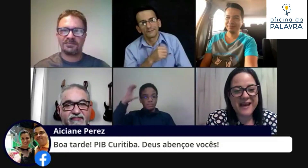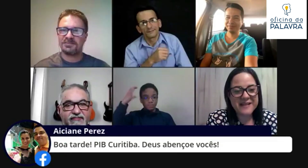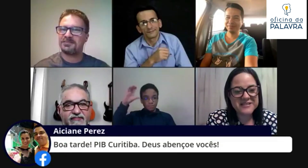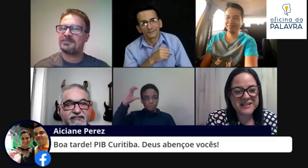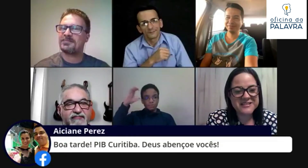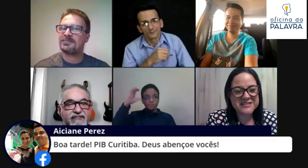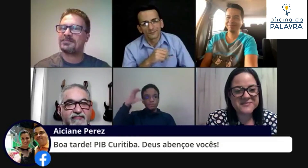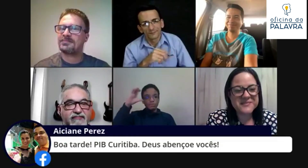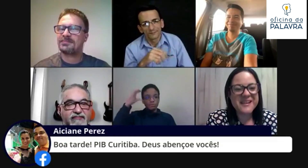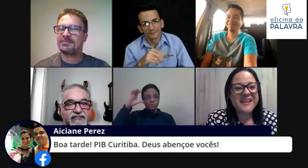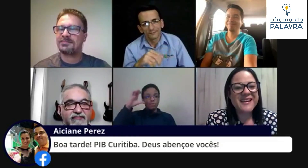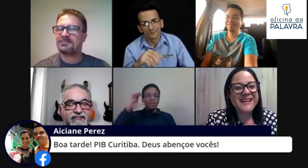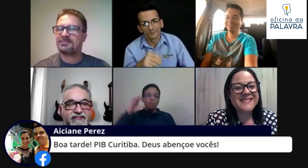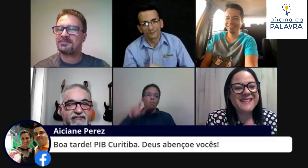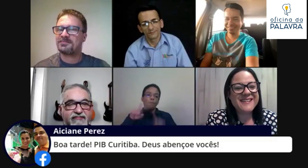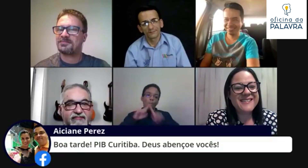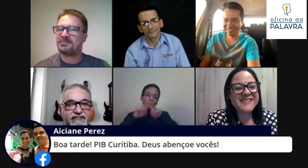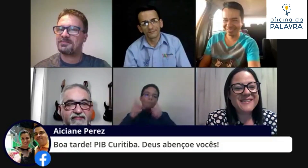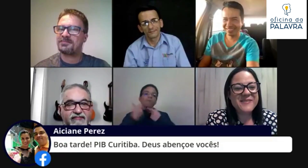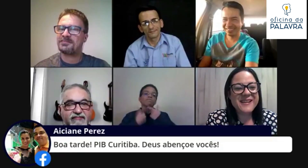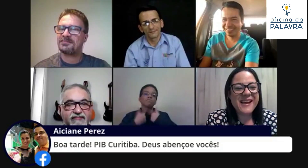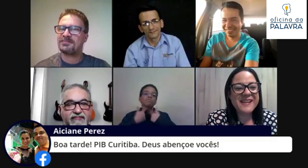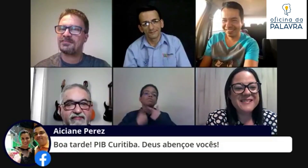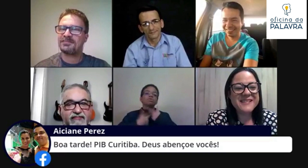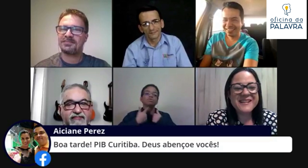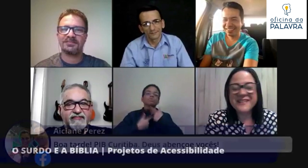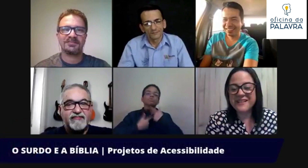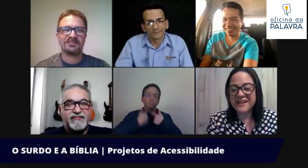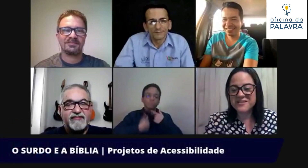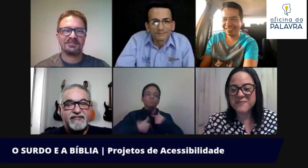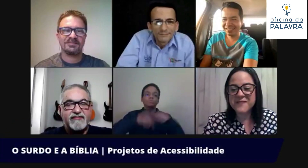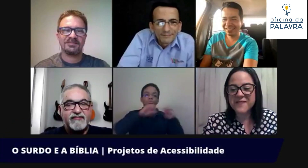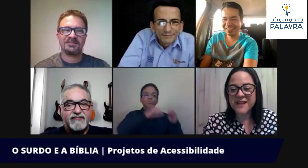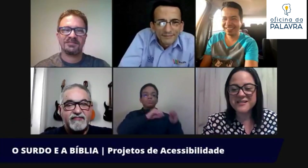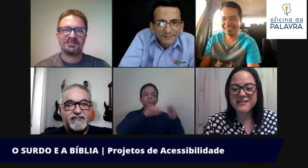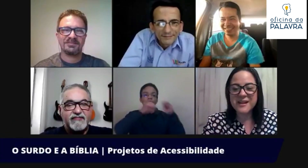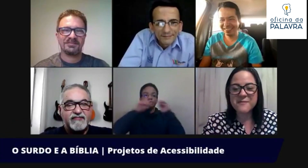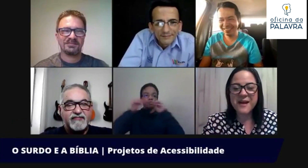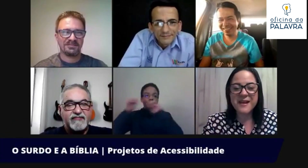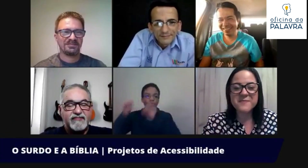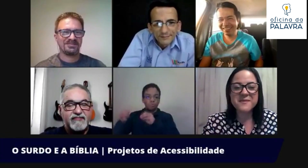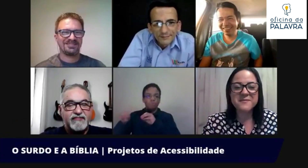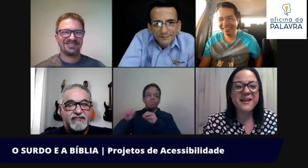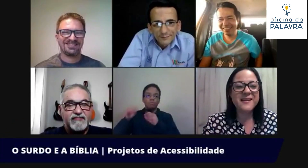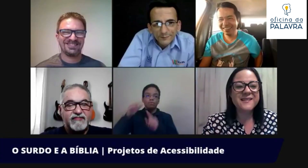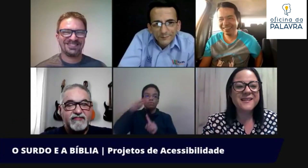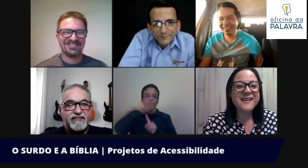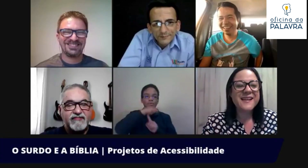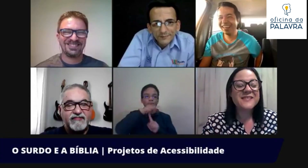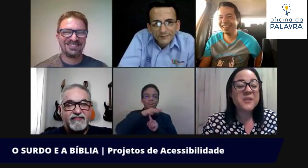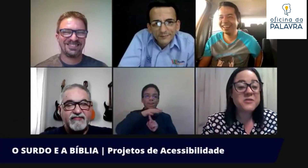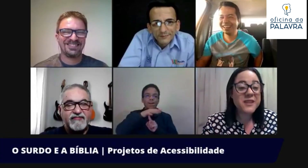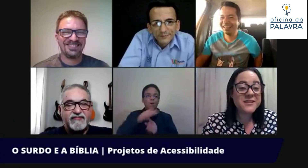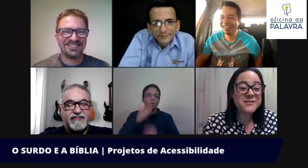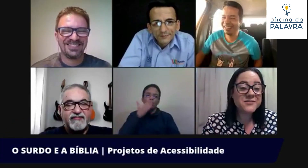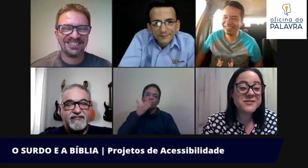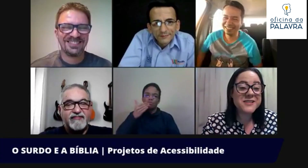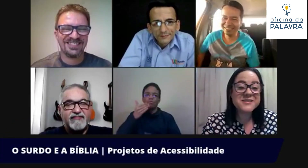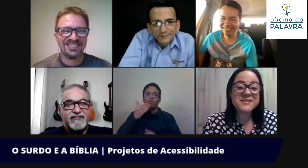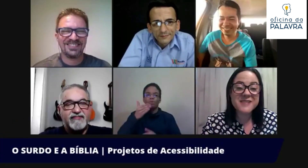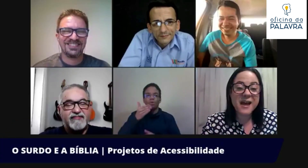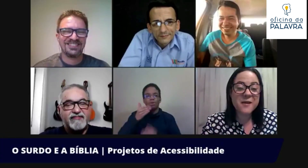para o Paraná, gente. Então, ele fica aí, Dani, arranja uma vaga de trabalho aí para mim. Então,